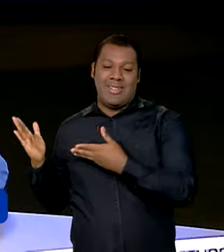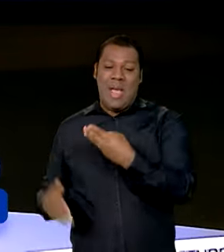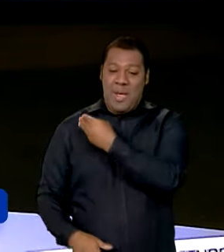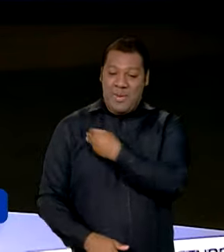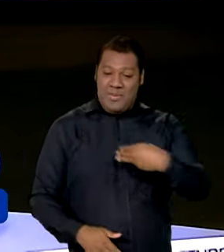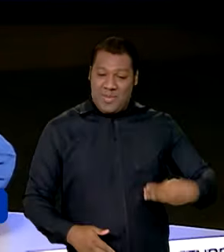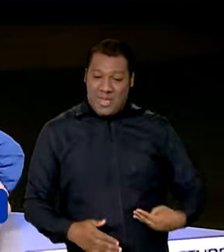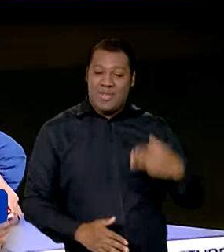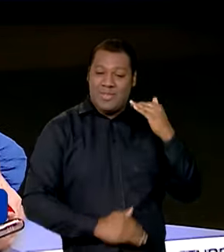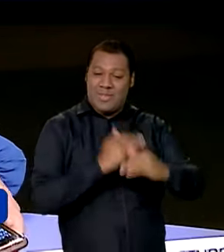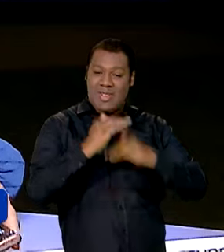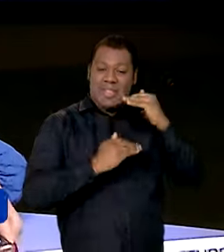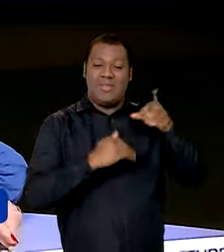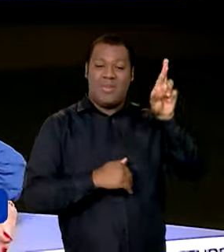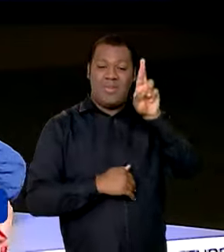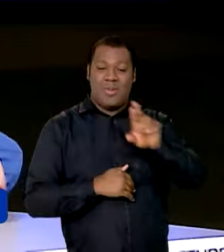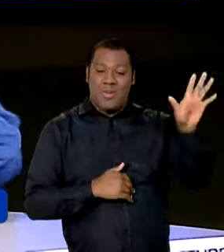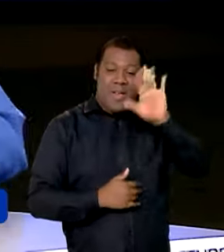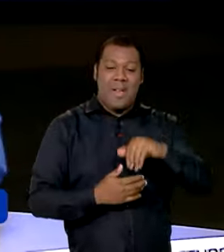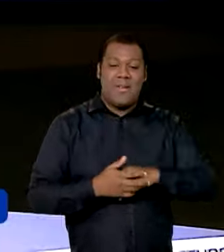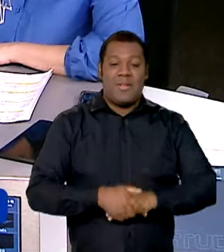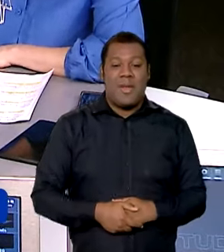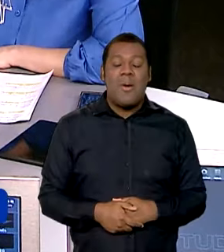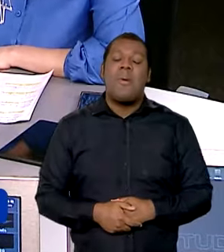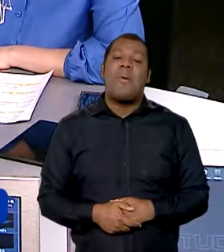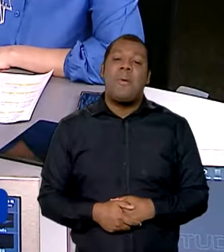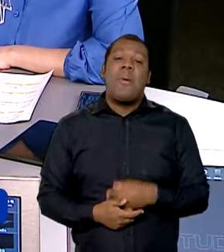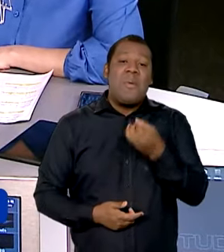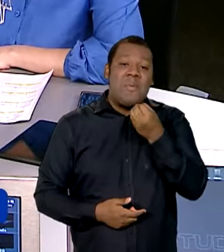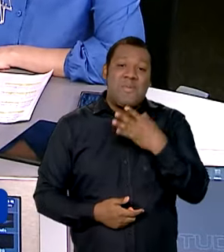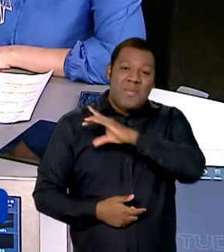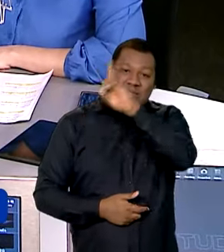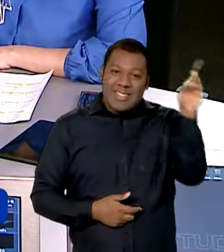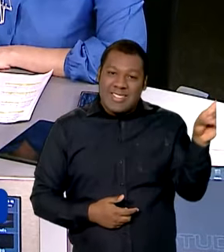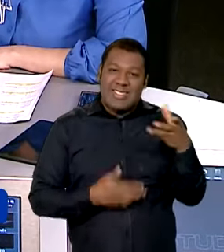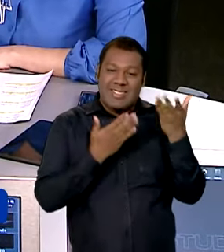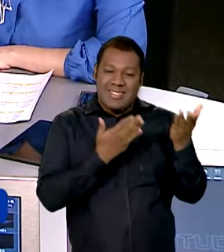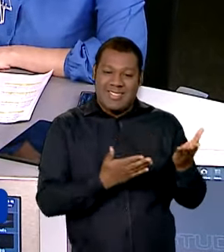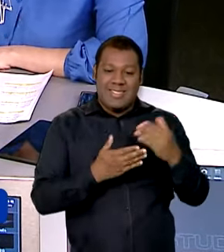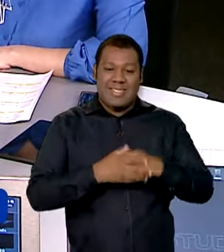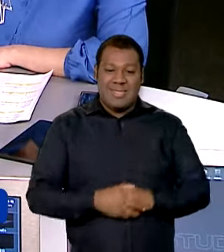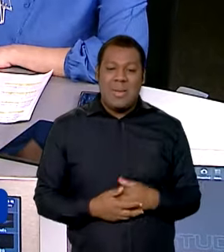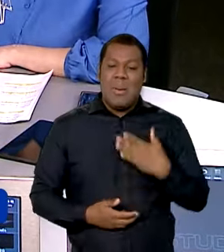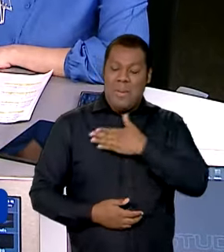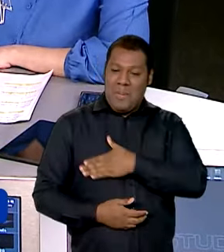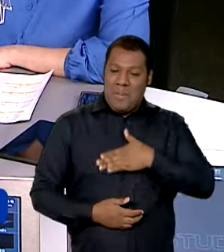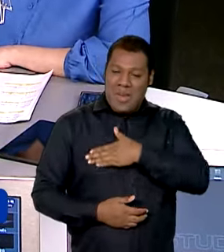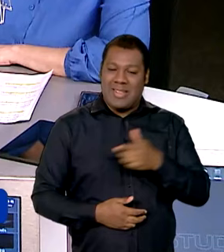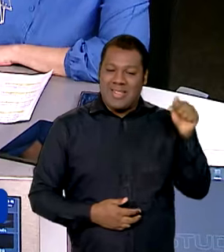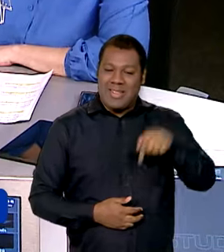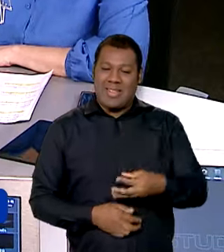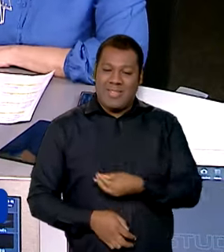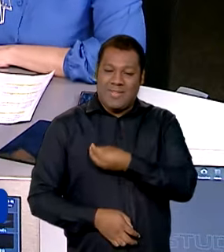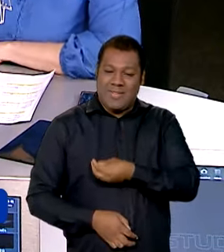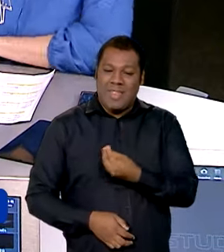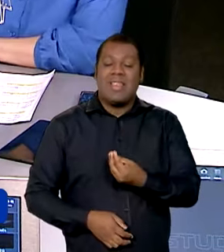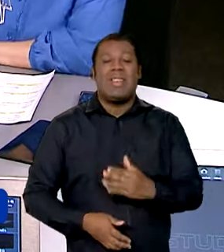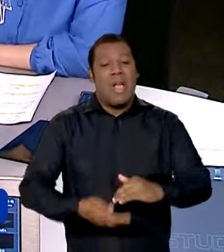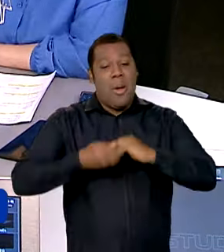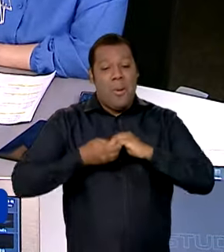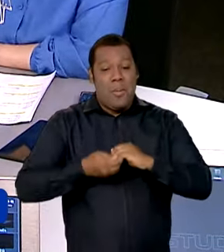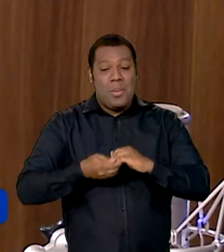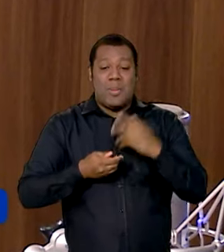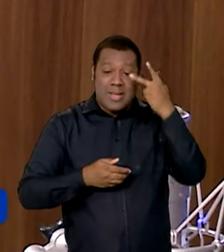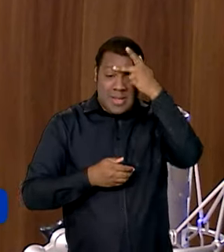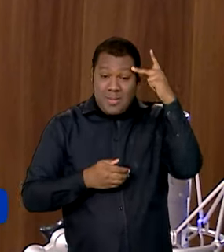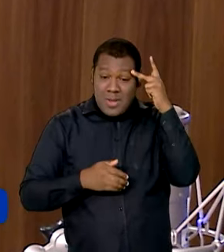e do desenvolvimento Regional Ministro prazer tê-lo aqui bom dia bom dia Karine prazer grande também cumprimentar todos os ouvintes